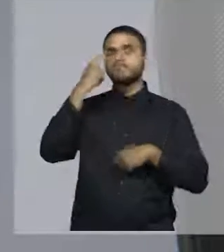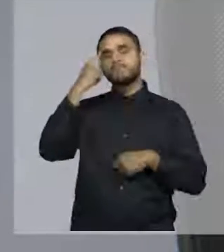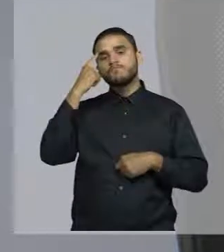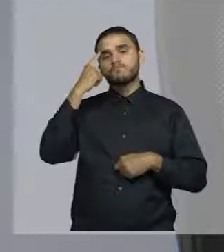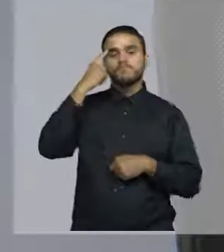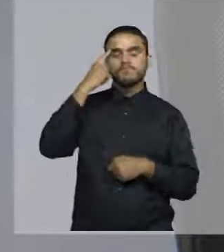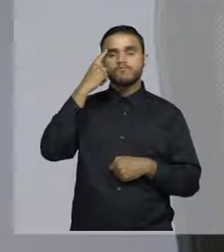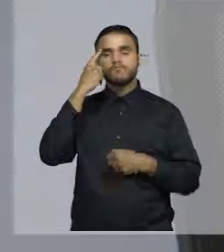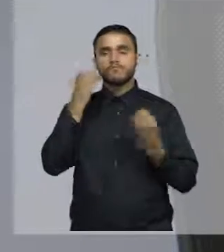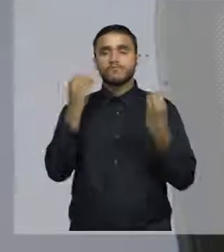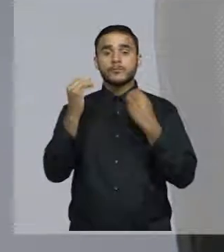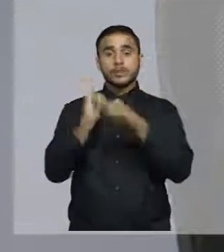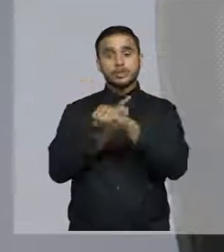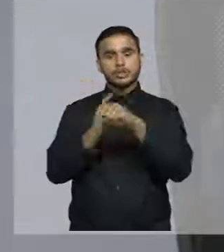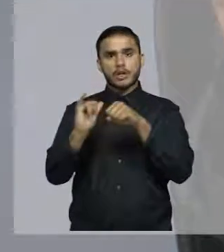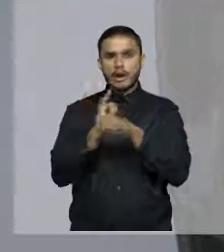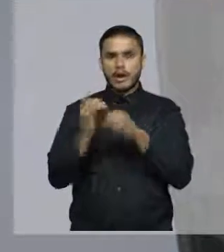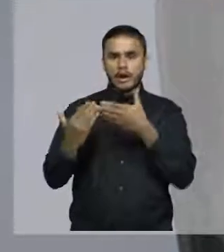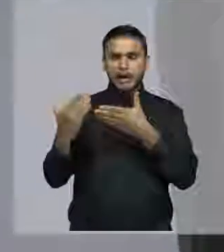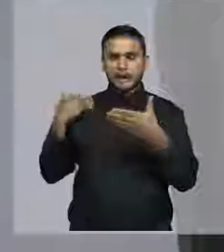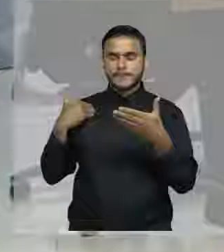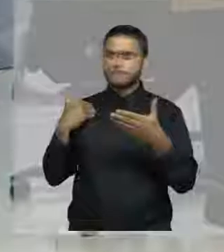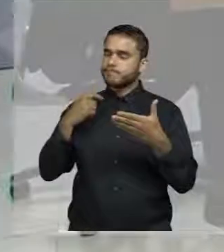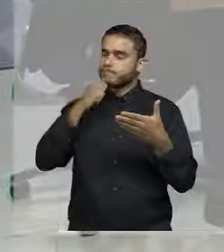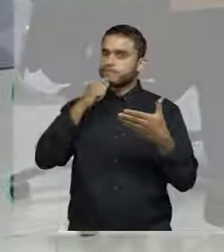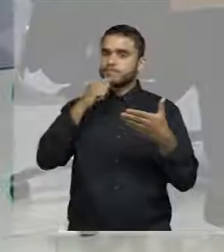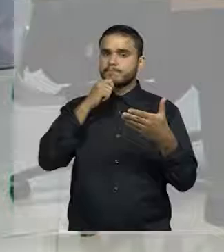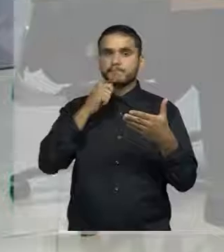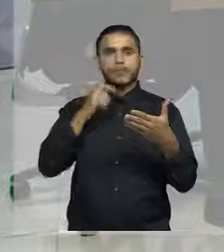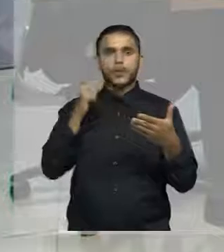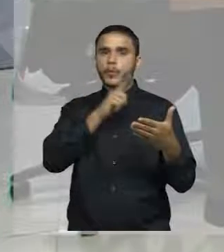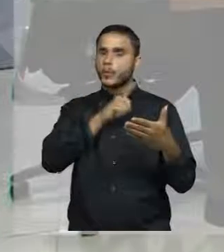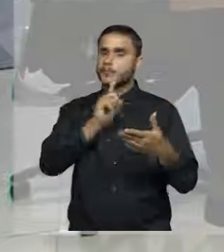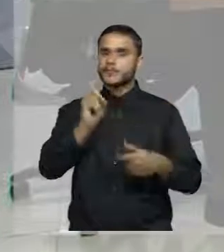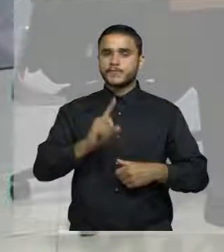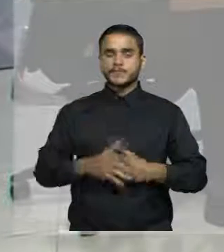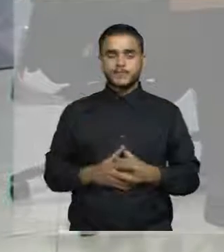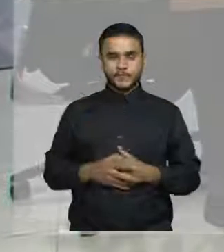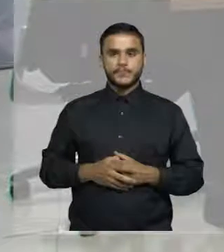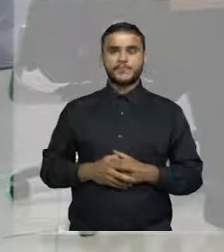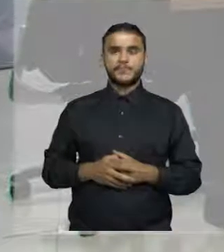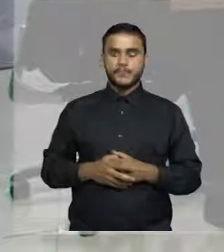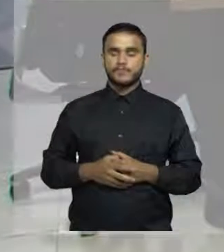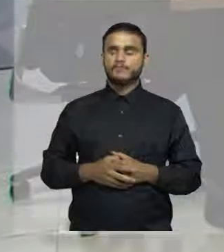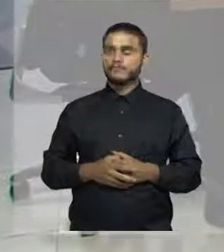repensar toda essa estratégia que a gente teve, que foi infrutífera. Meu caro Reginaldo,